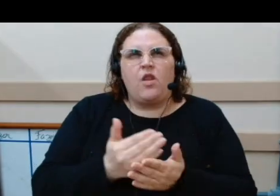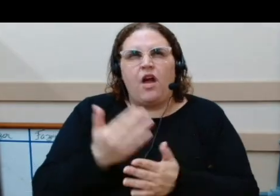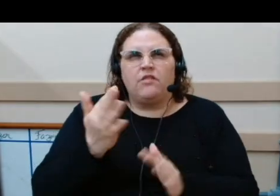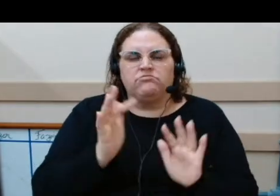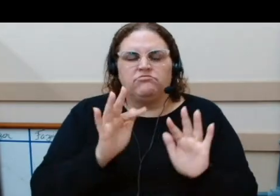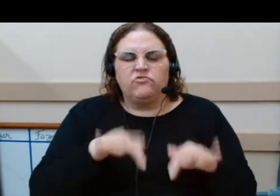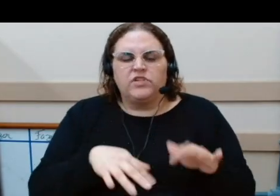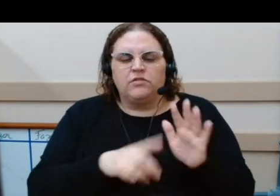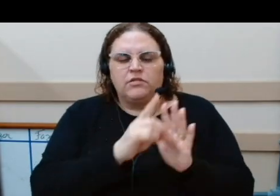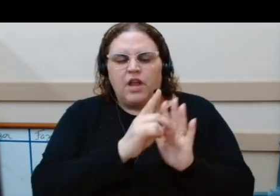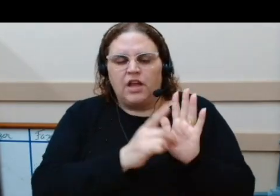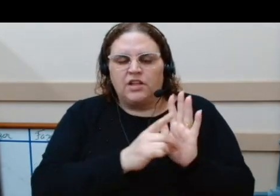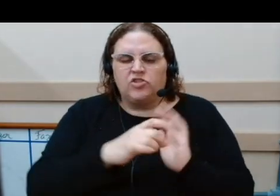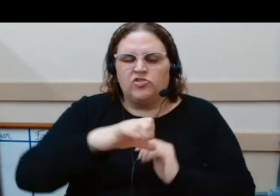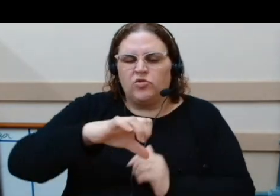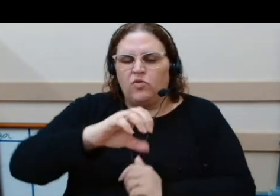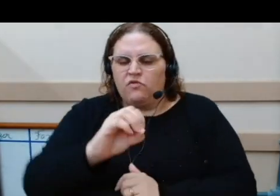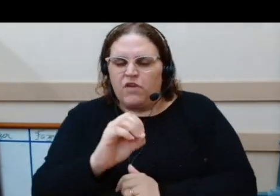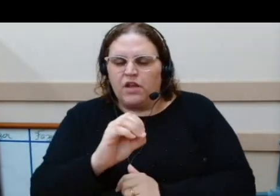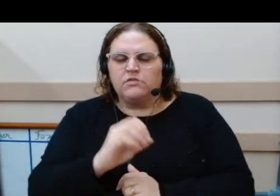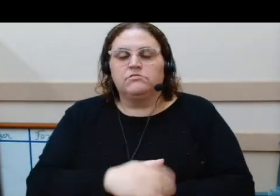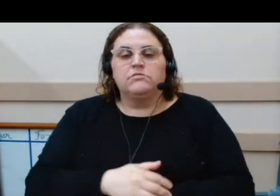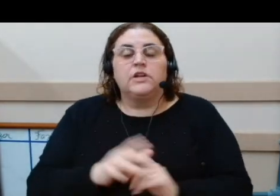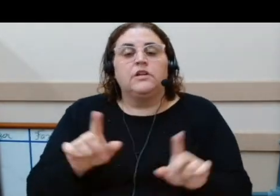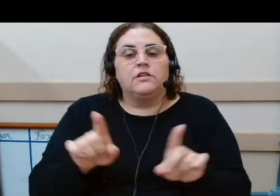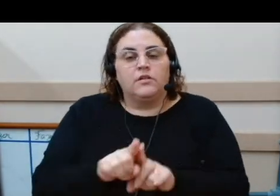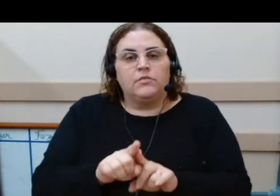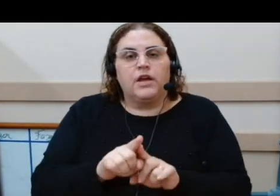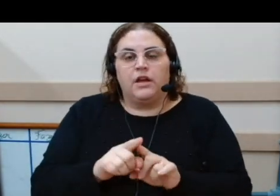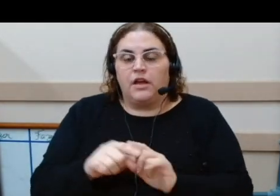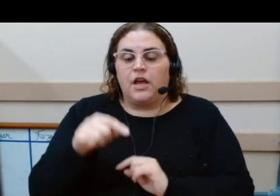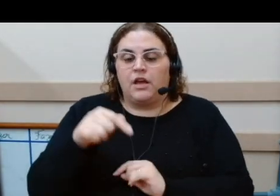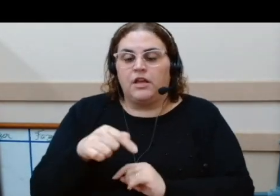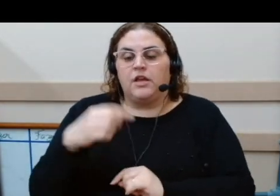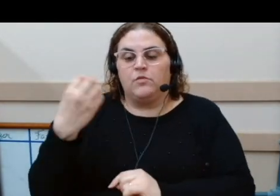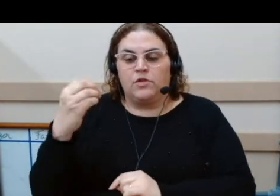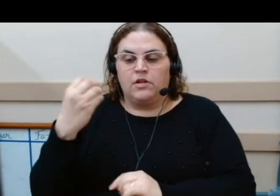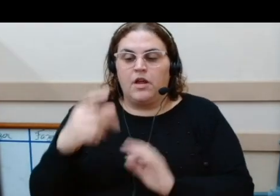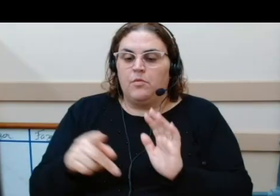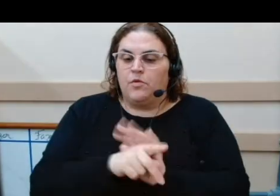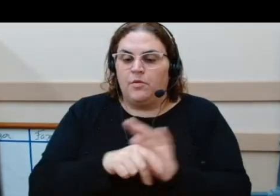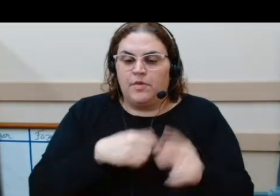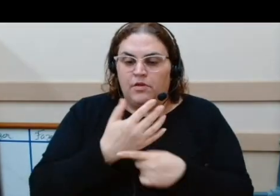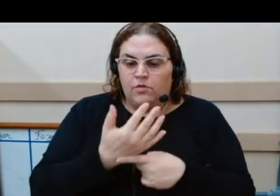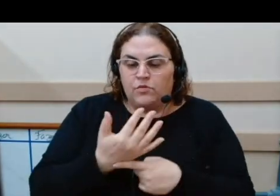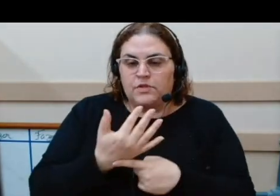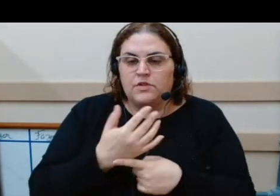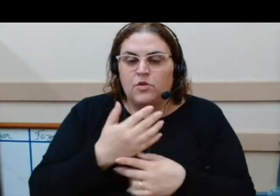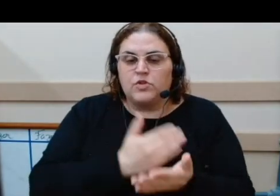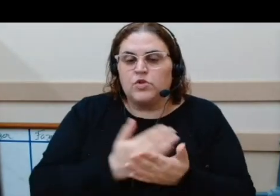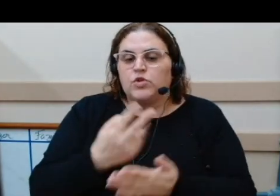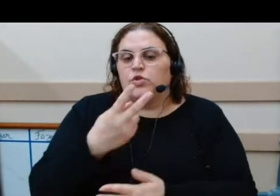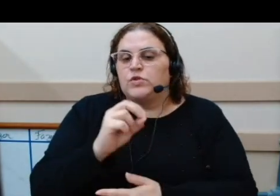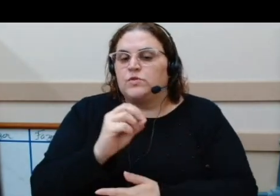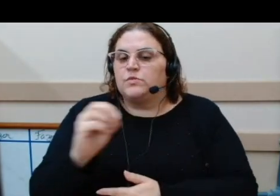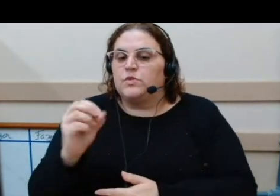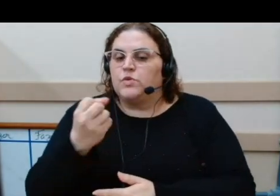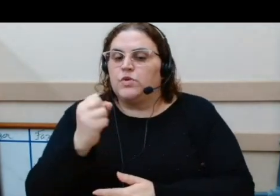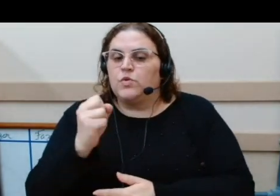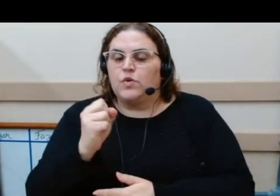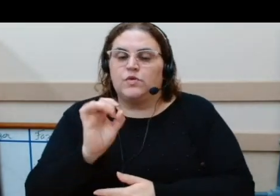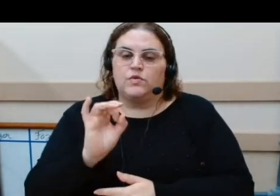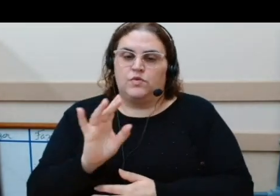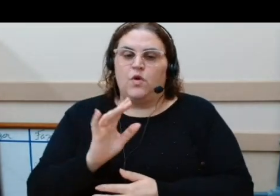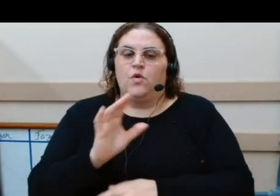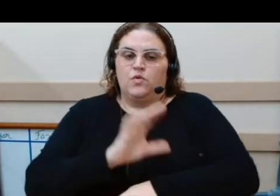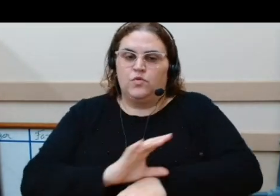90 e na própria em Porto Alegre na própria Federal só em 2008 a gente vai ter o curso de graduação em dança